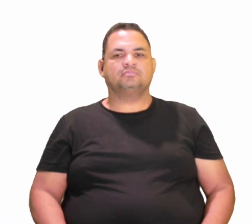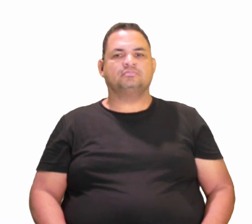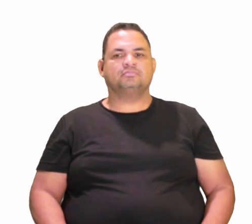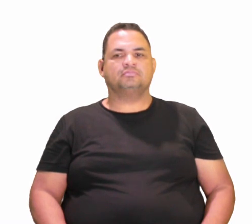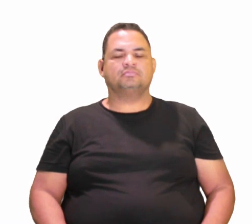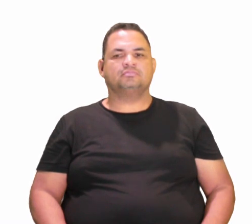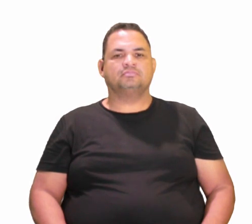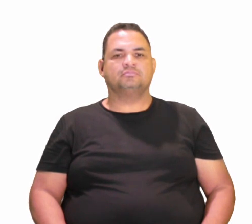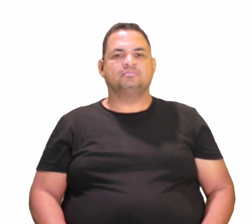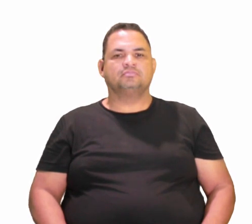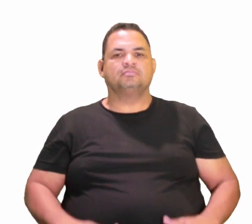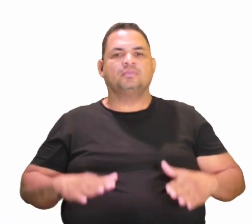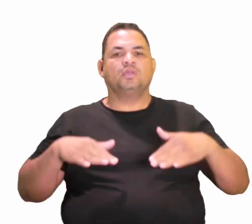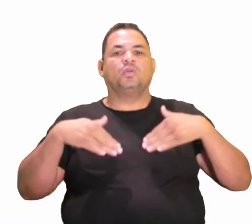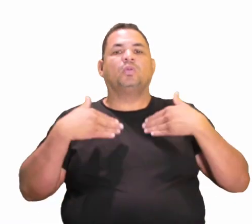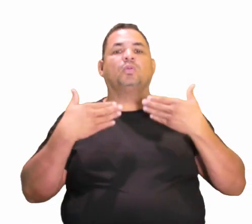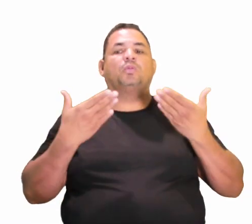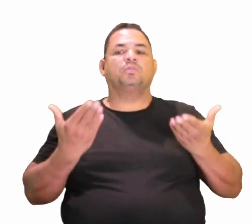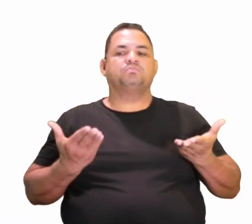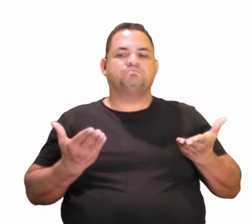your city? Qual é